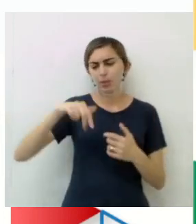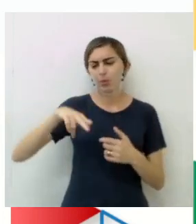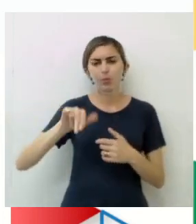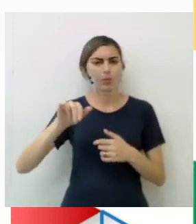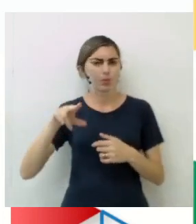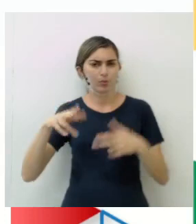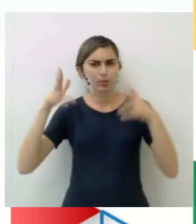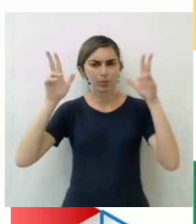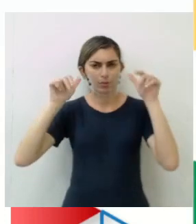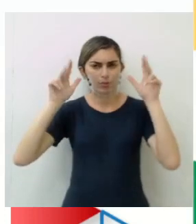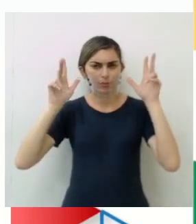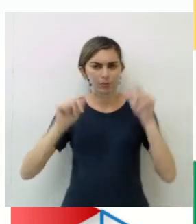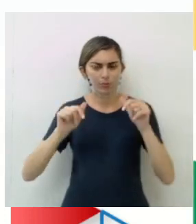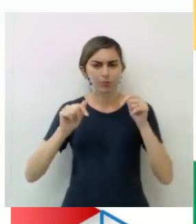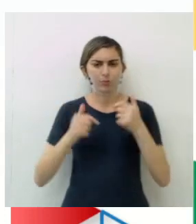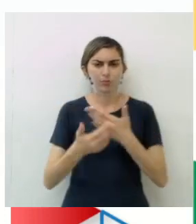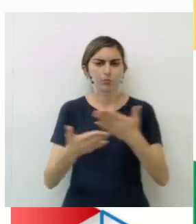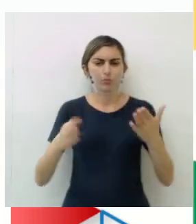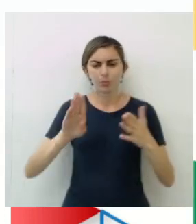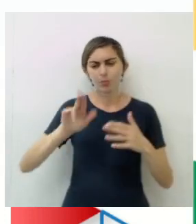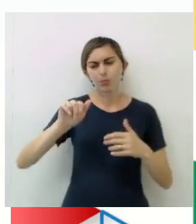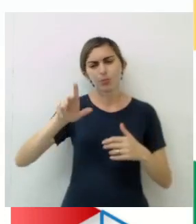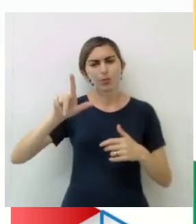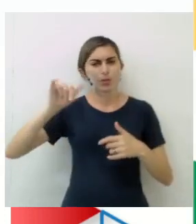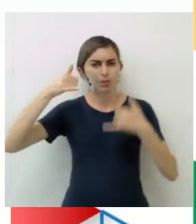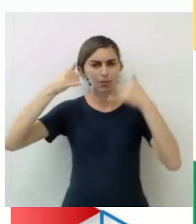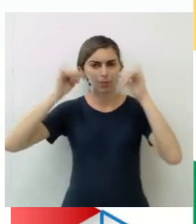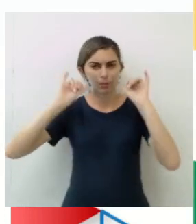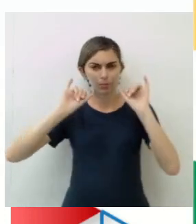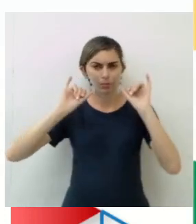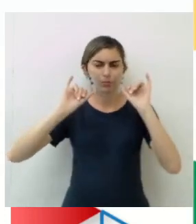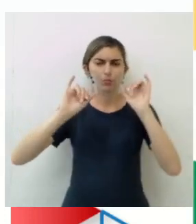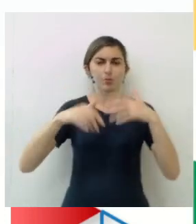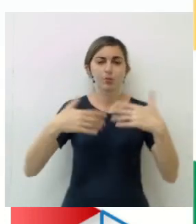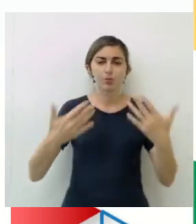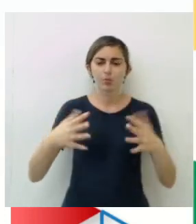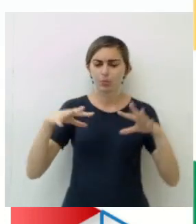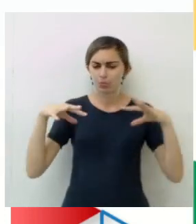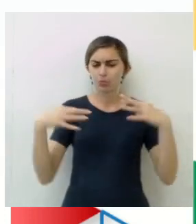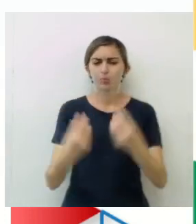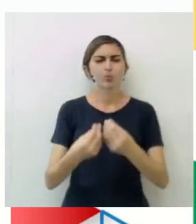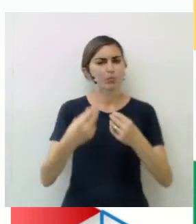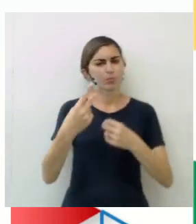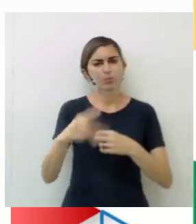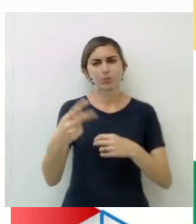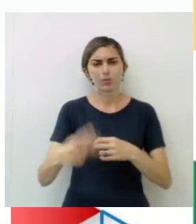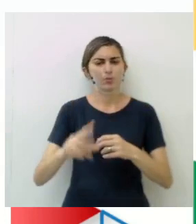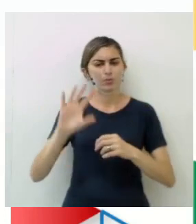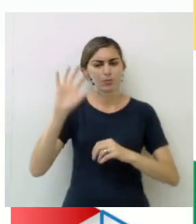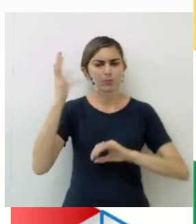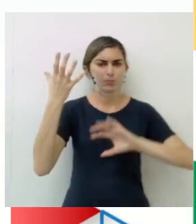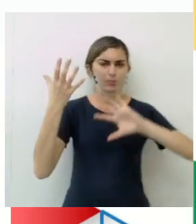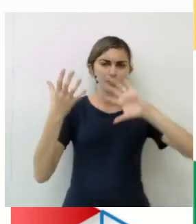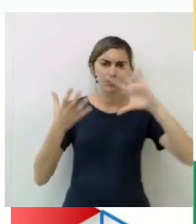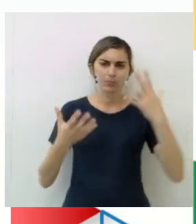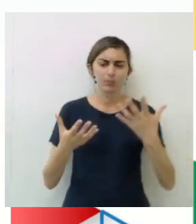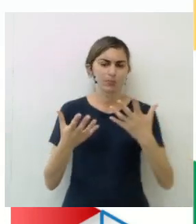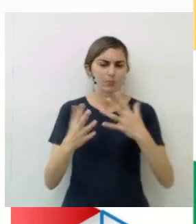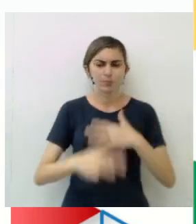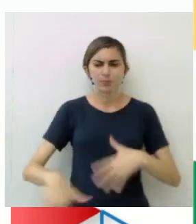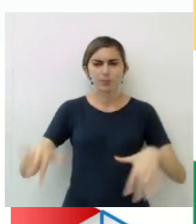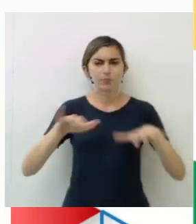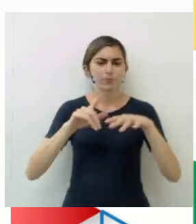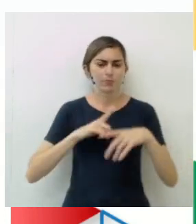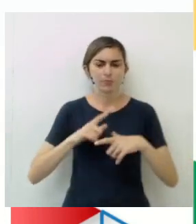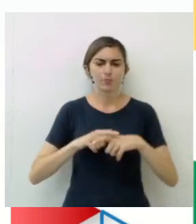são cavalos, e bubalinos, que são os búfalos. Então todas essas situações, né, todos eles